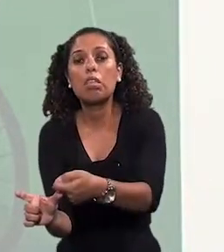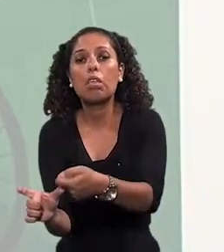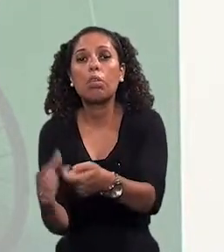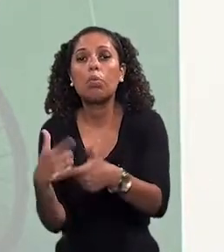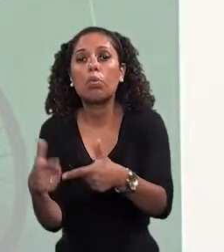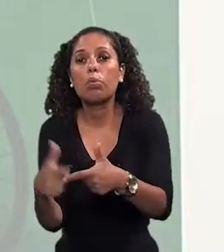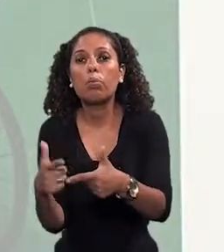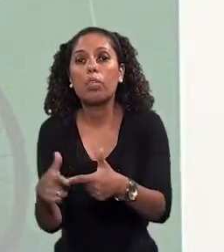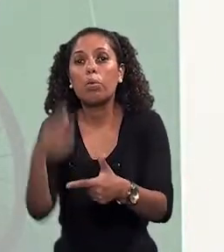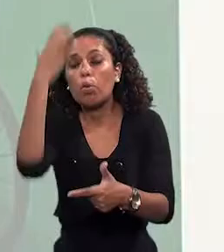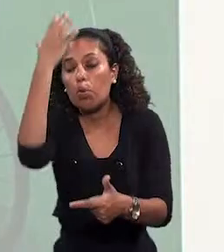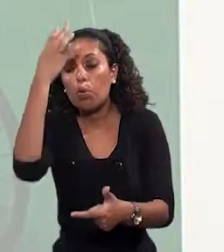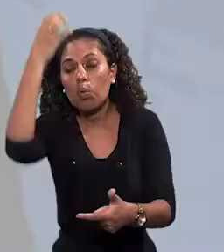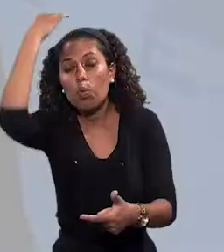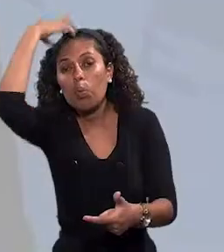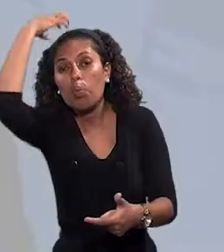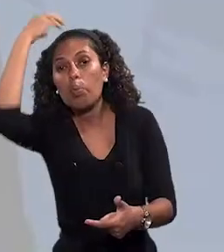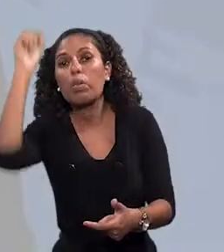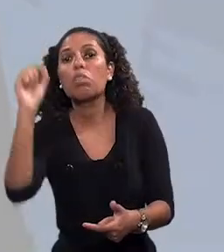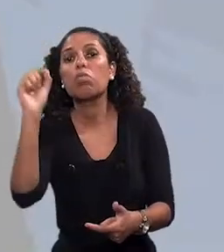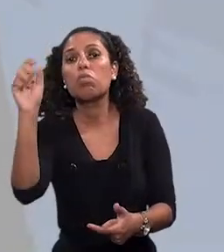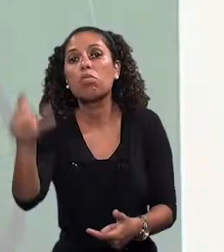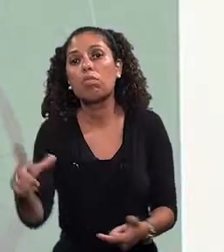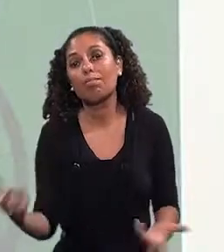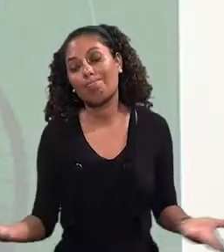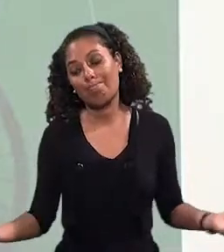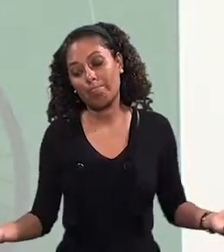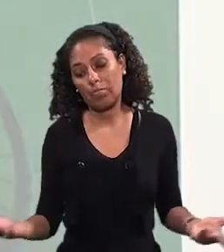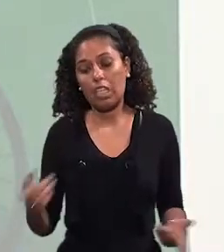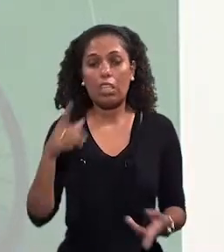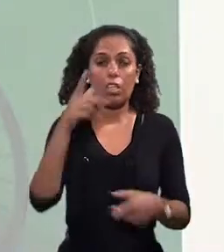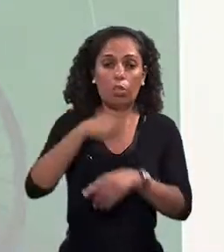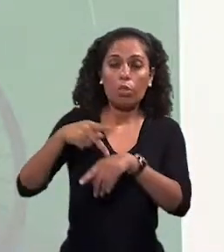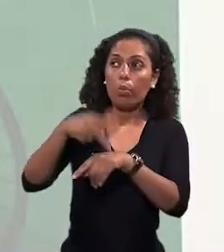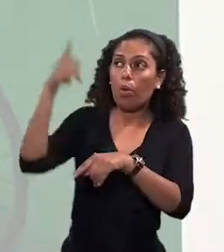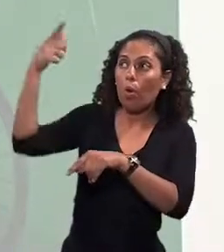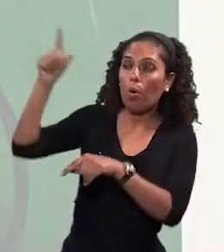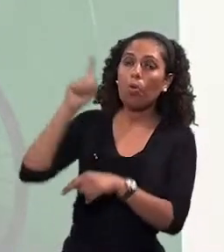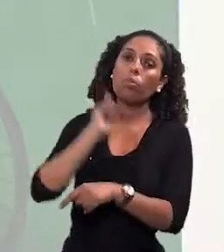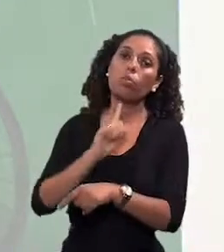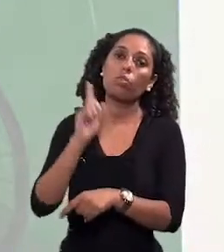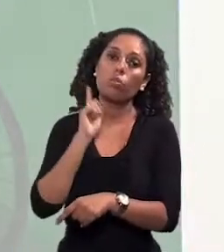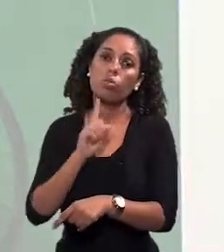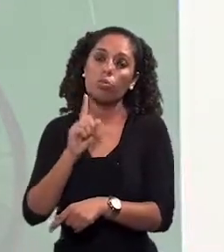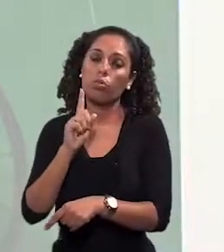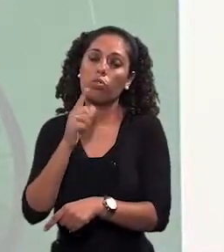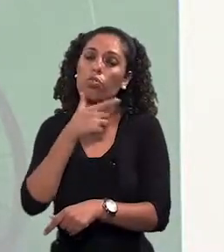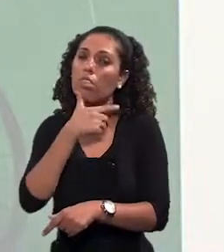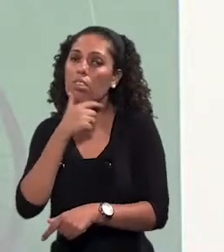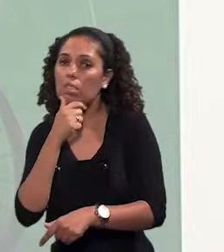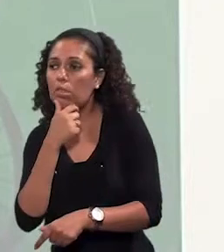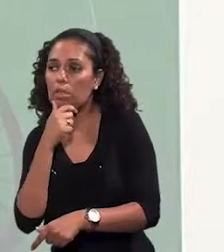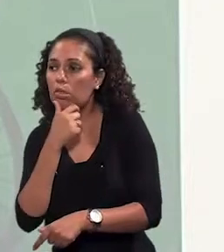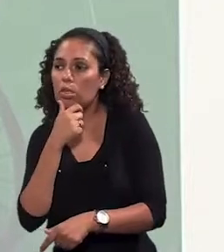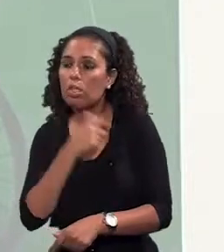Quem vai ser punido? Uma boa pergunta. Se isso acontece nos Estados Unidos, na Alemanha, na